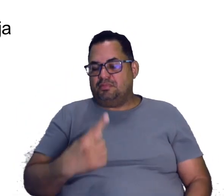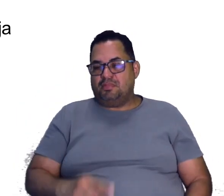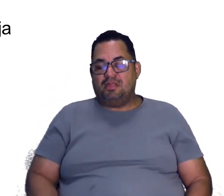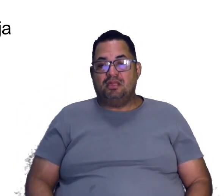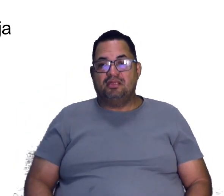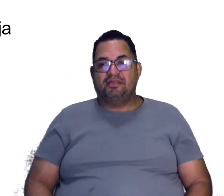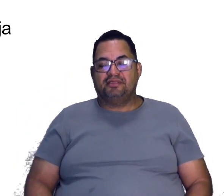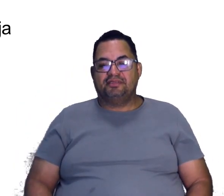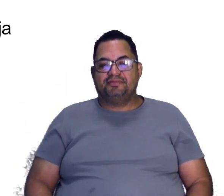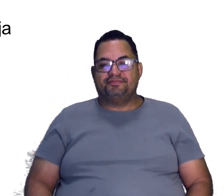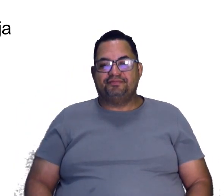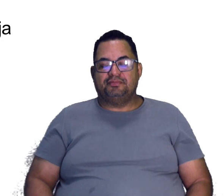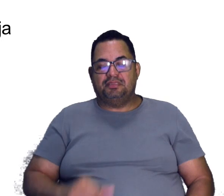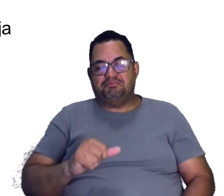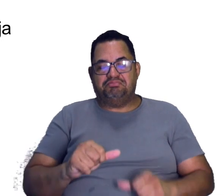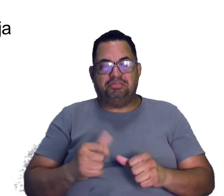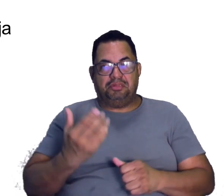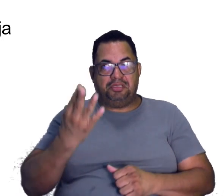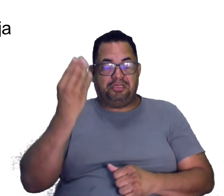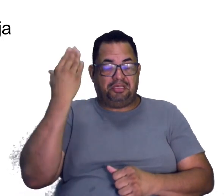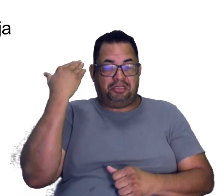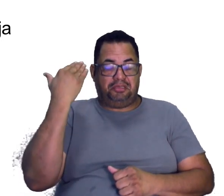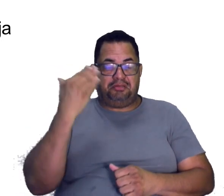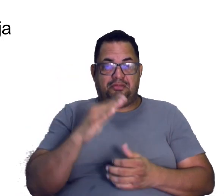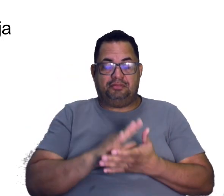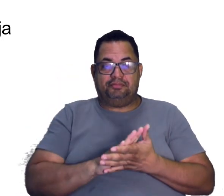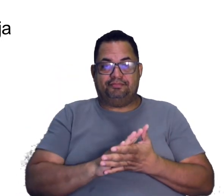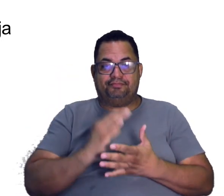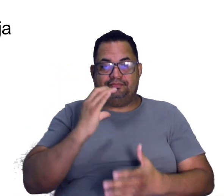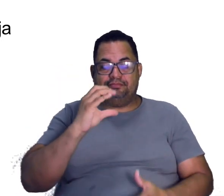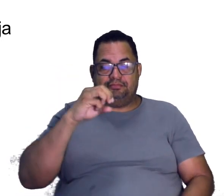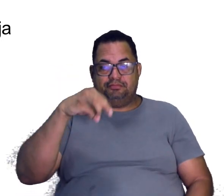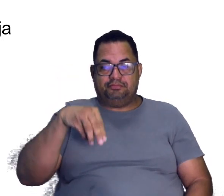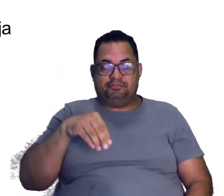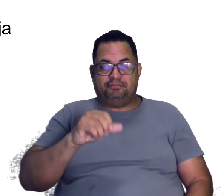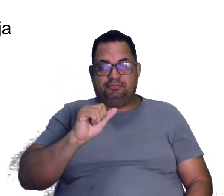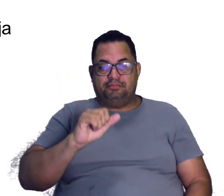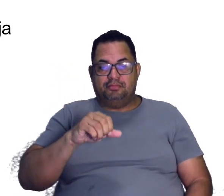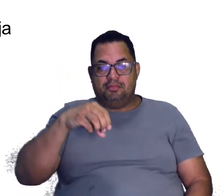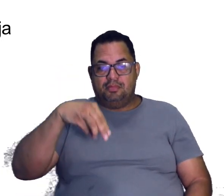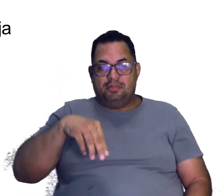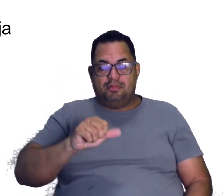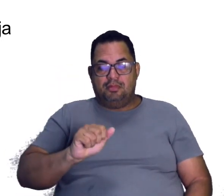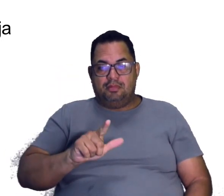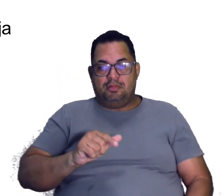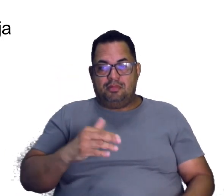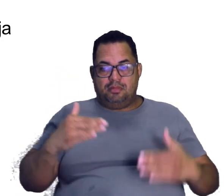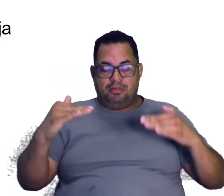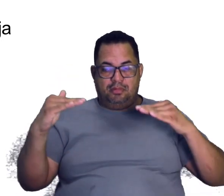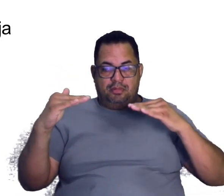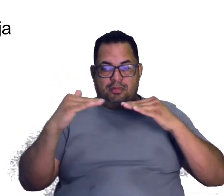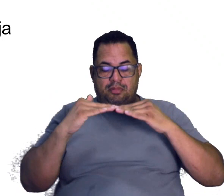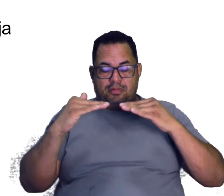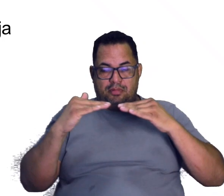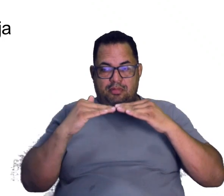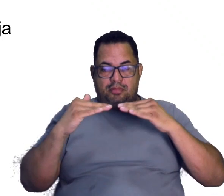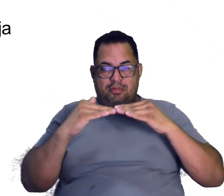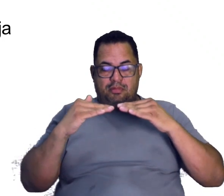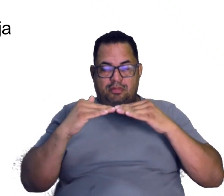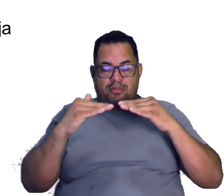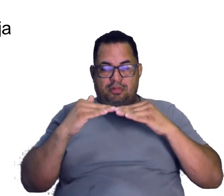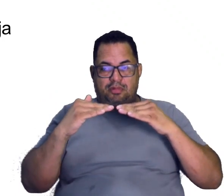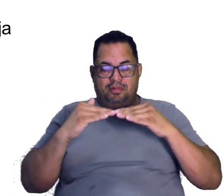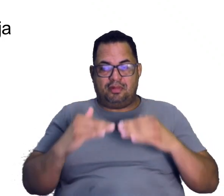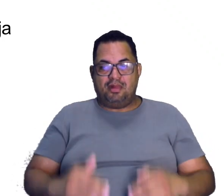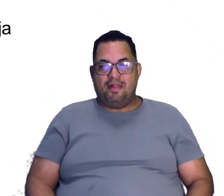como a gente fez lá em grama e miligrama. Não, o centímetro cúbico e o ml, eles são ml, tá, gente? Eles